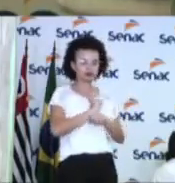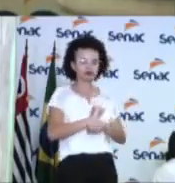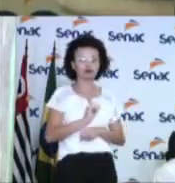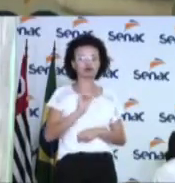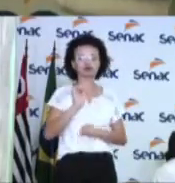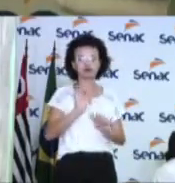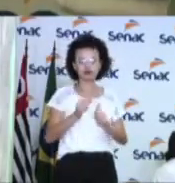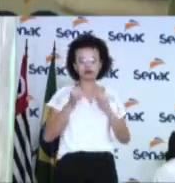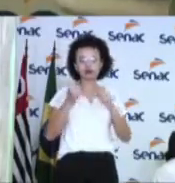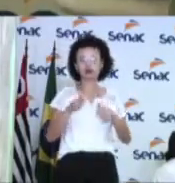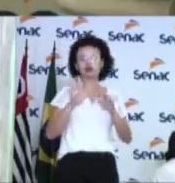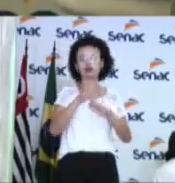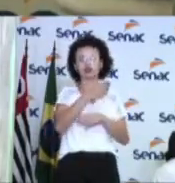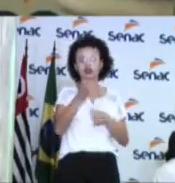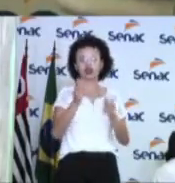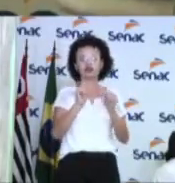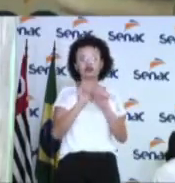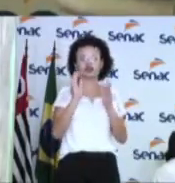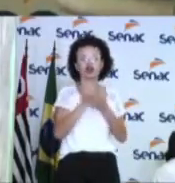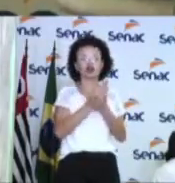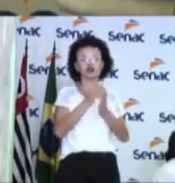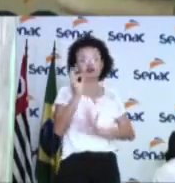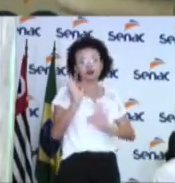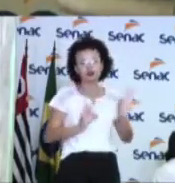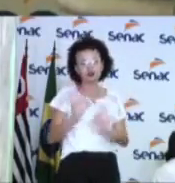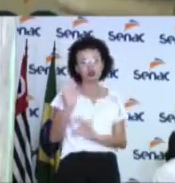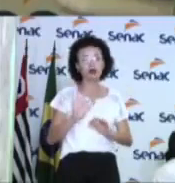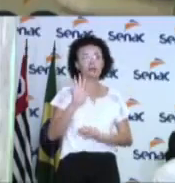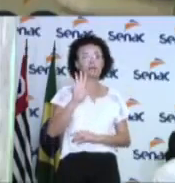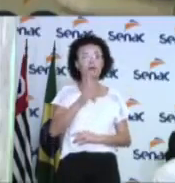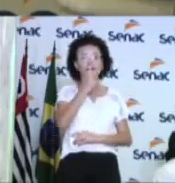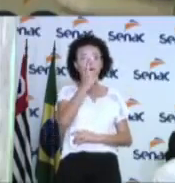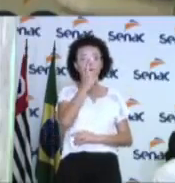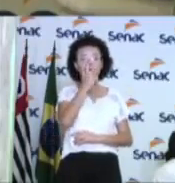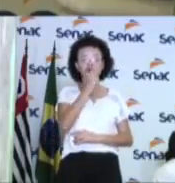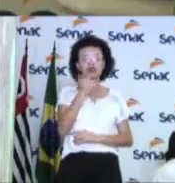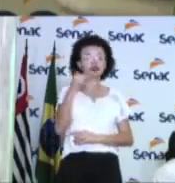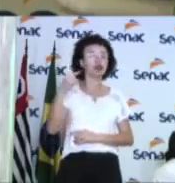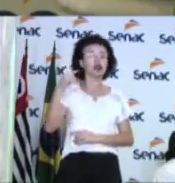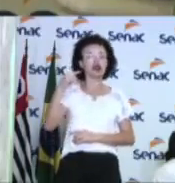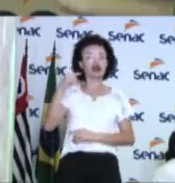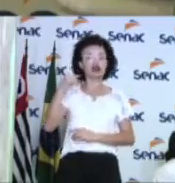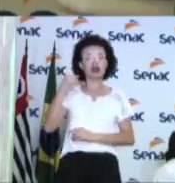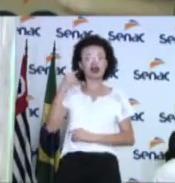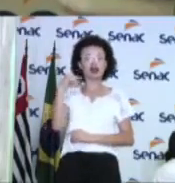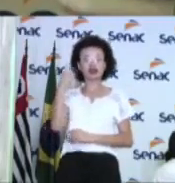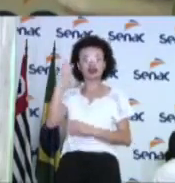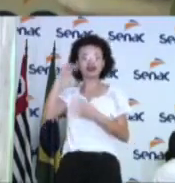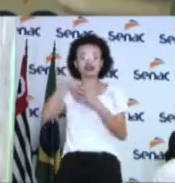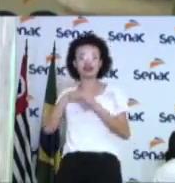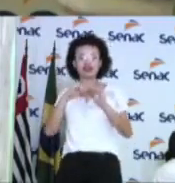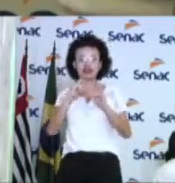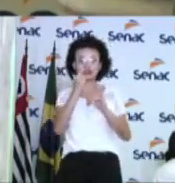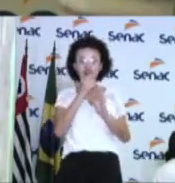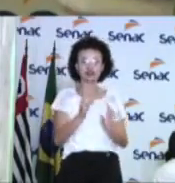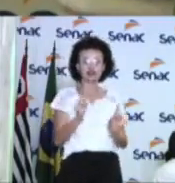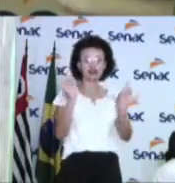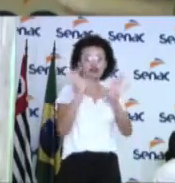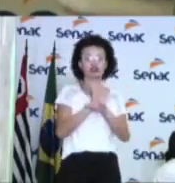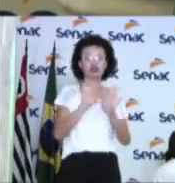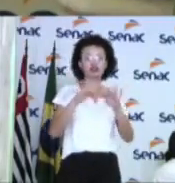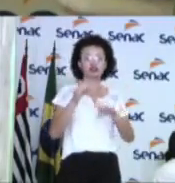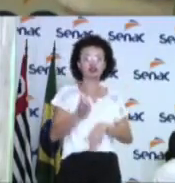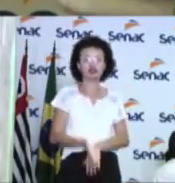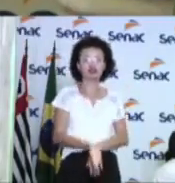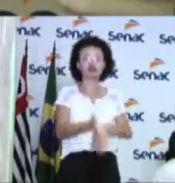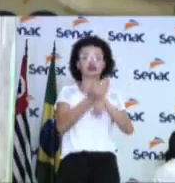já fizeram alguns projetos, mas assim, não tem a loucura da campanha que vai ser entregue, mesmo que seja briefada muito antes, mas